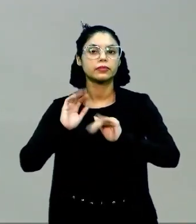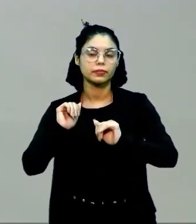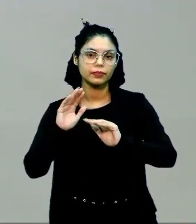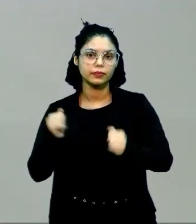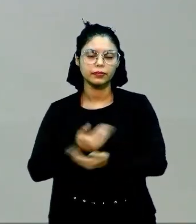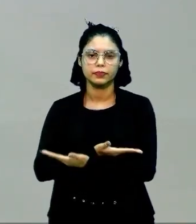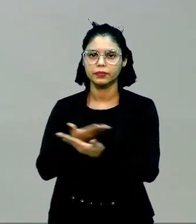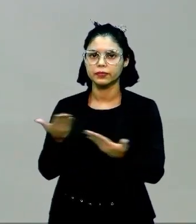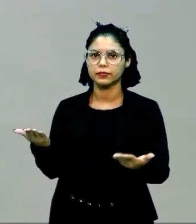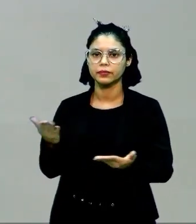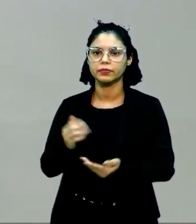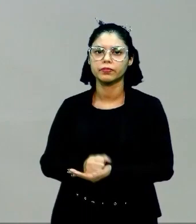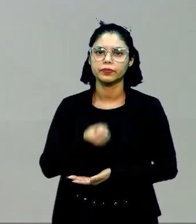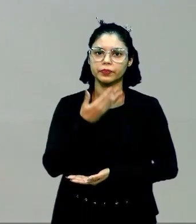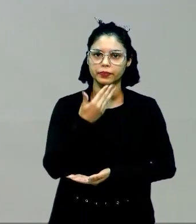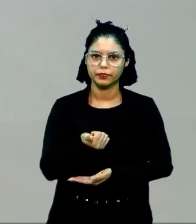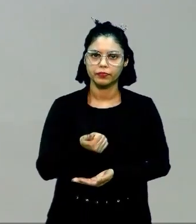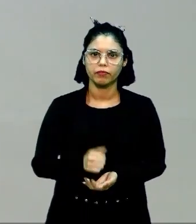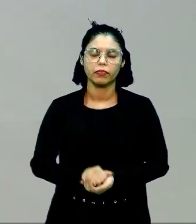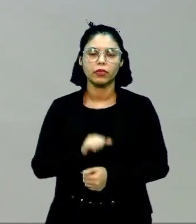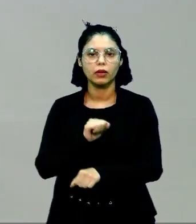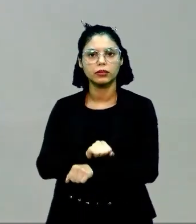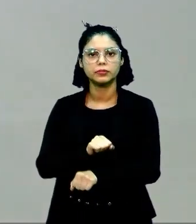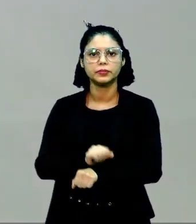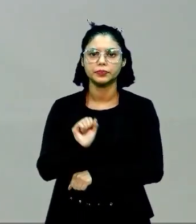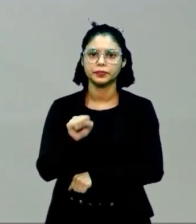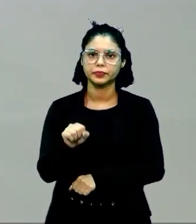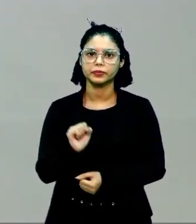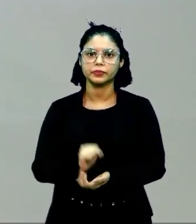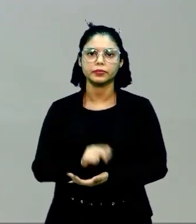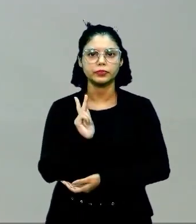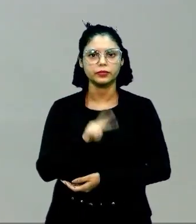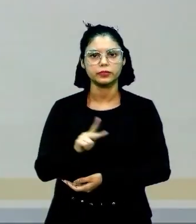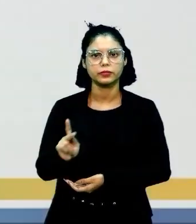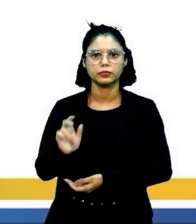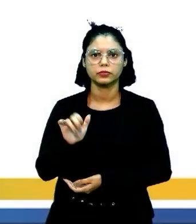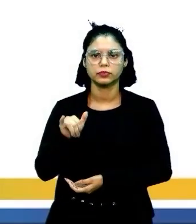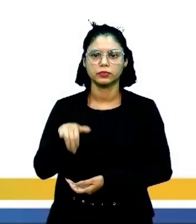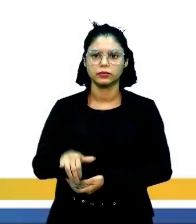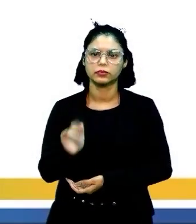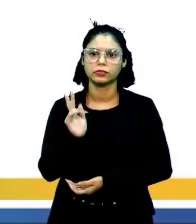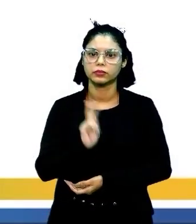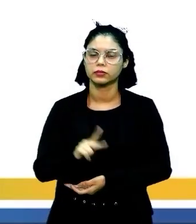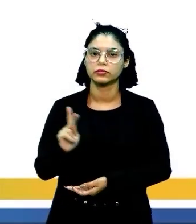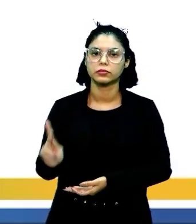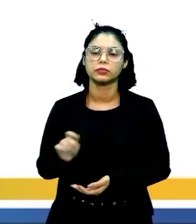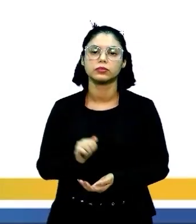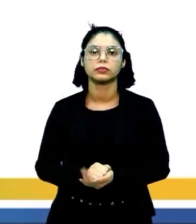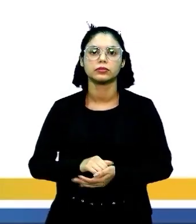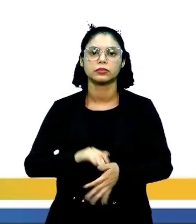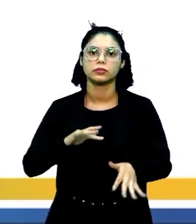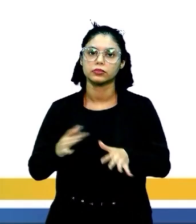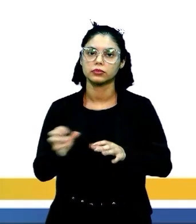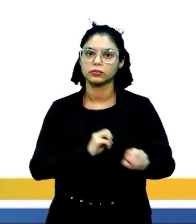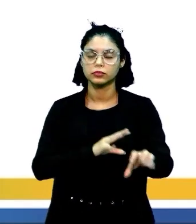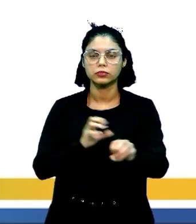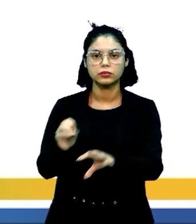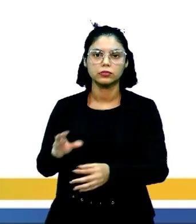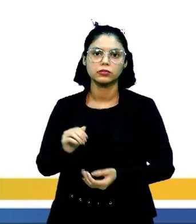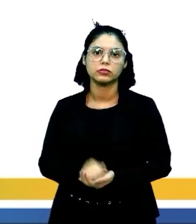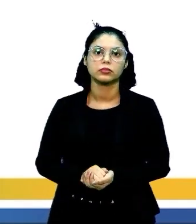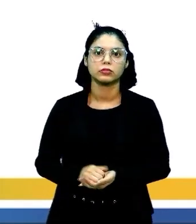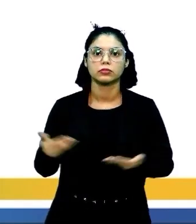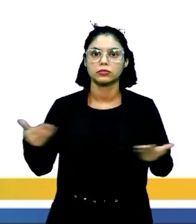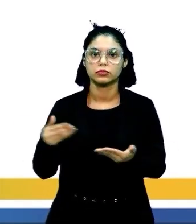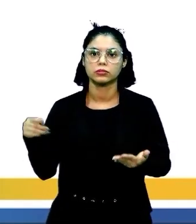Olá a todos vocês, tudo bem? Eu espero que sim. Sou o professor Ney Araújo, professor da Rede Pública de Ensino,